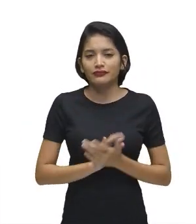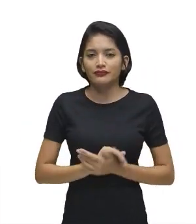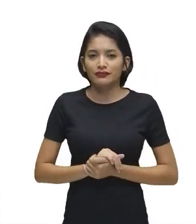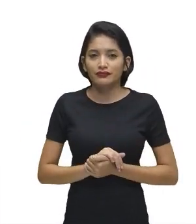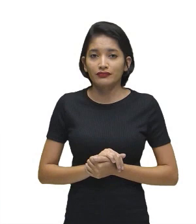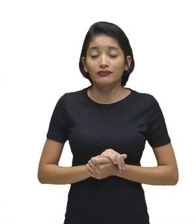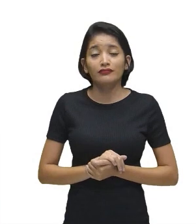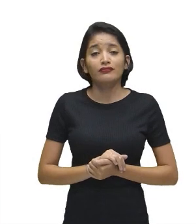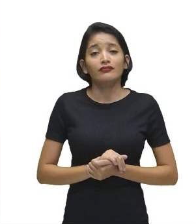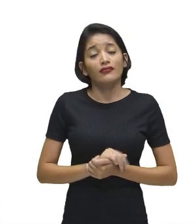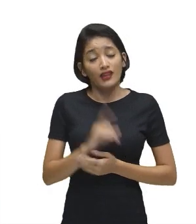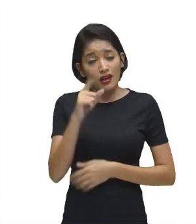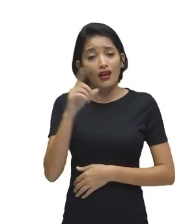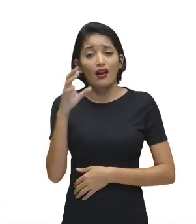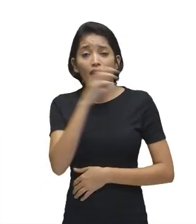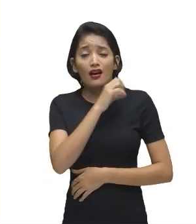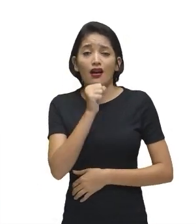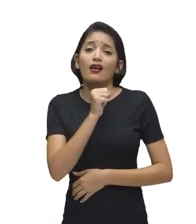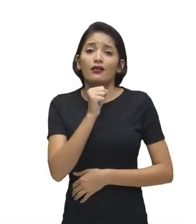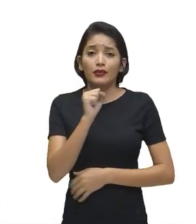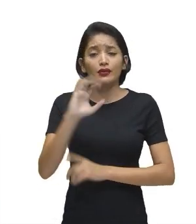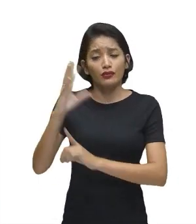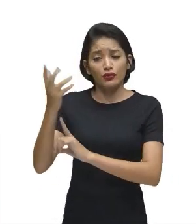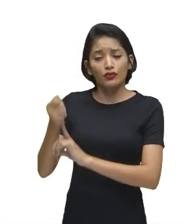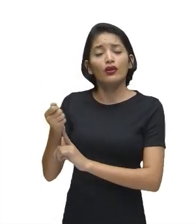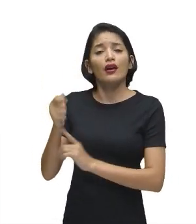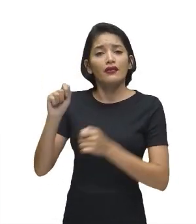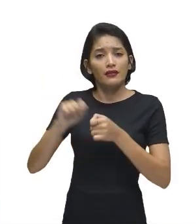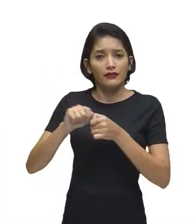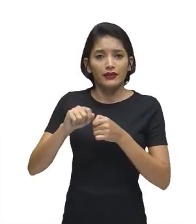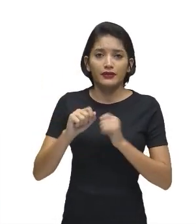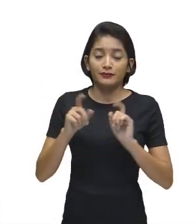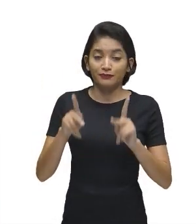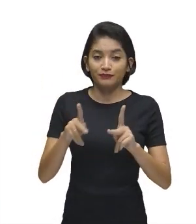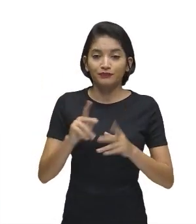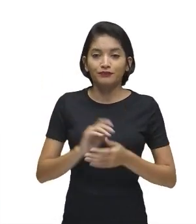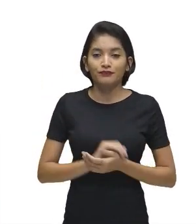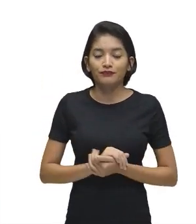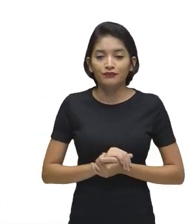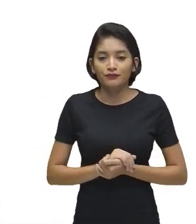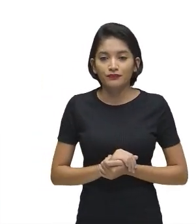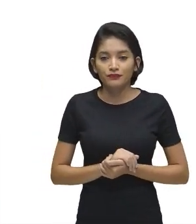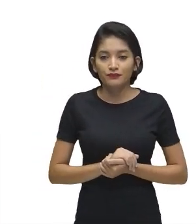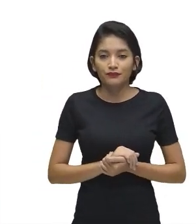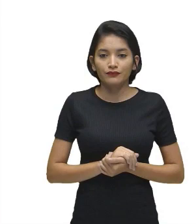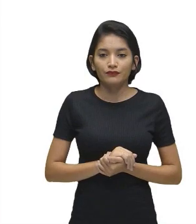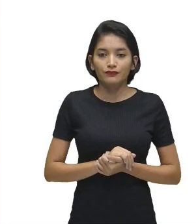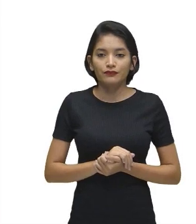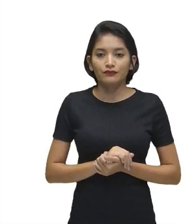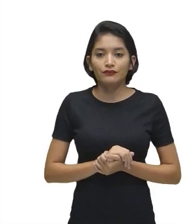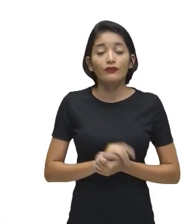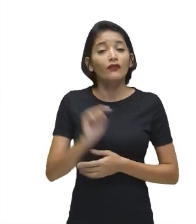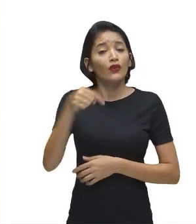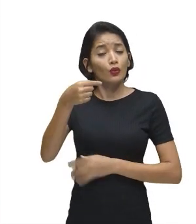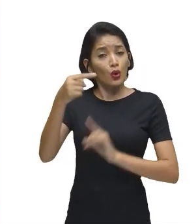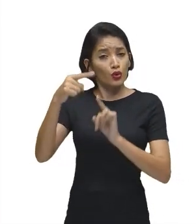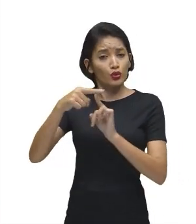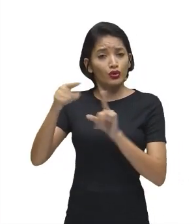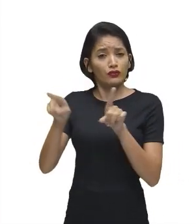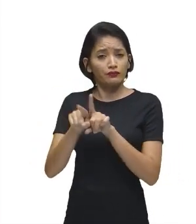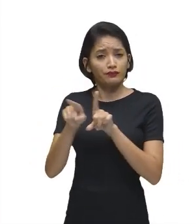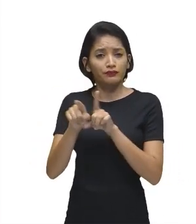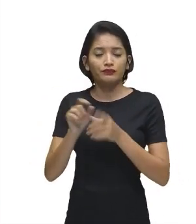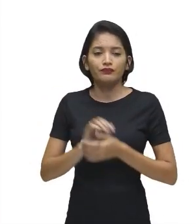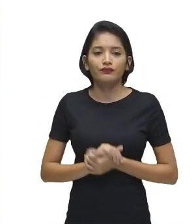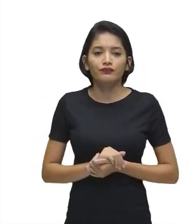pinceladas rápidas que os impressionistas faziam em suas pinturas. Vamos ver outra obra impressionista brasileira?